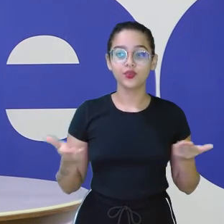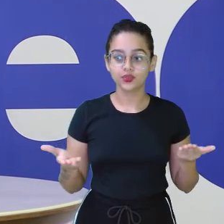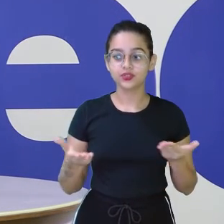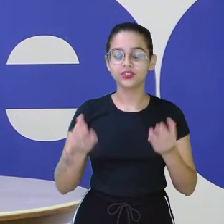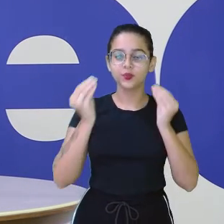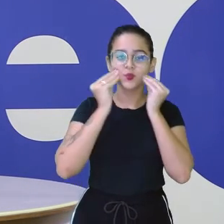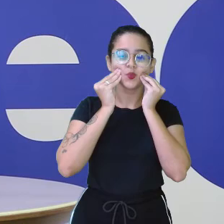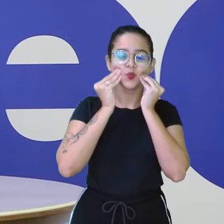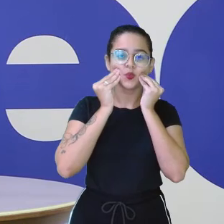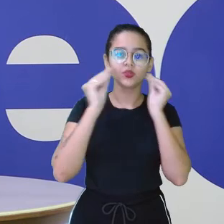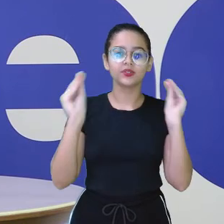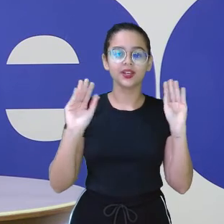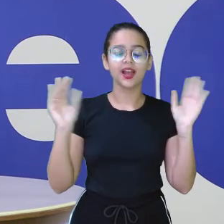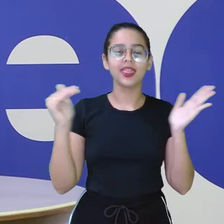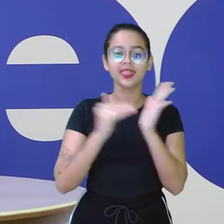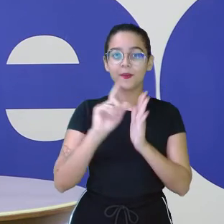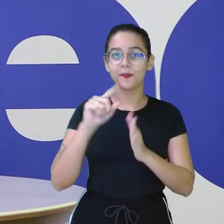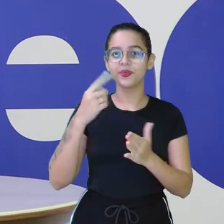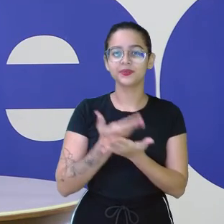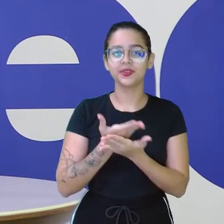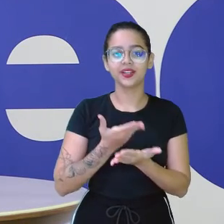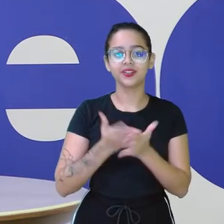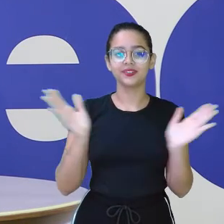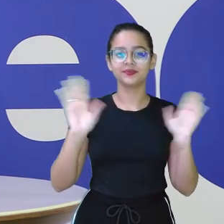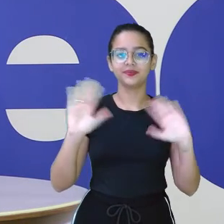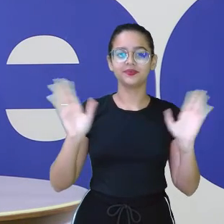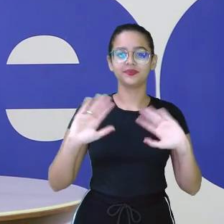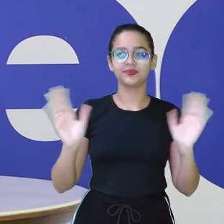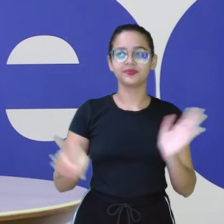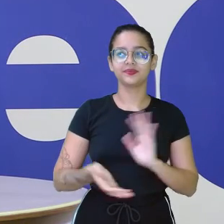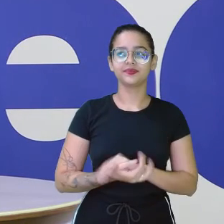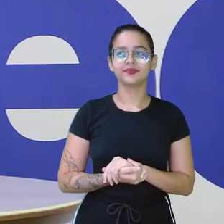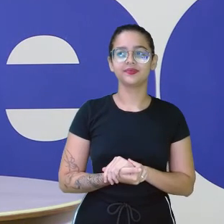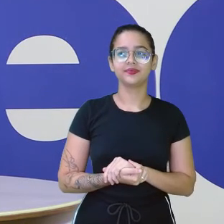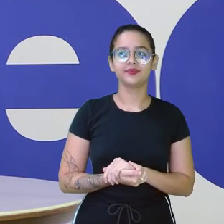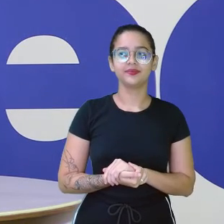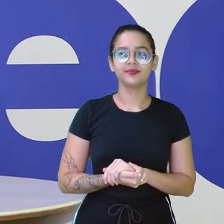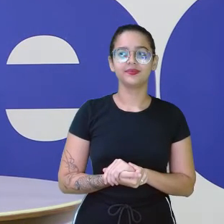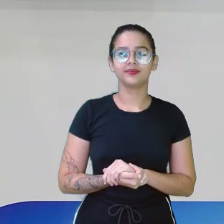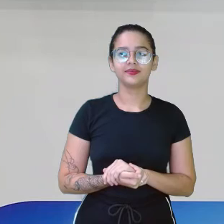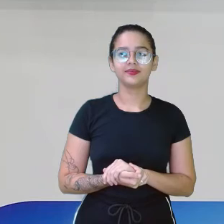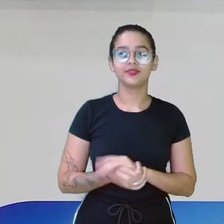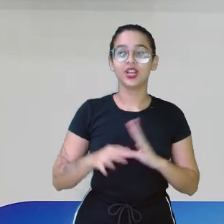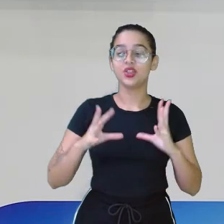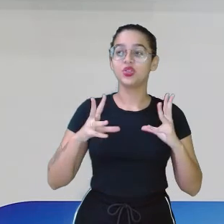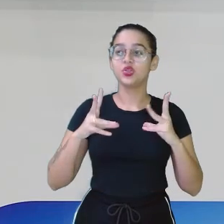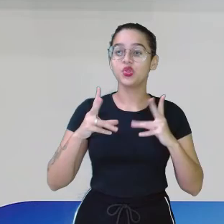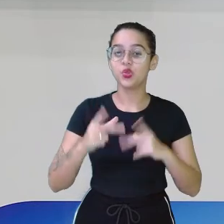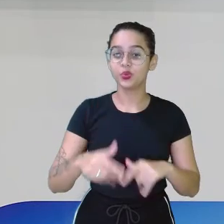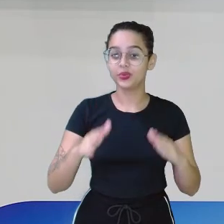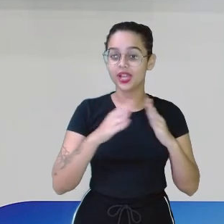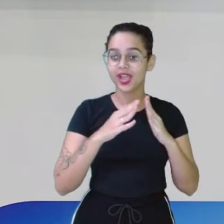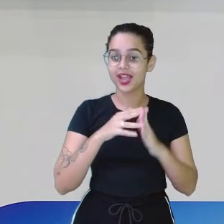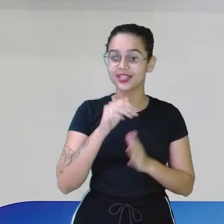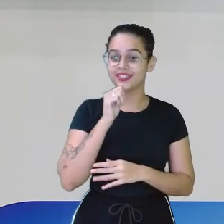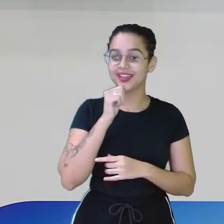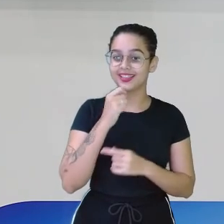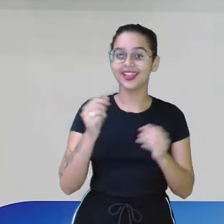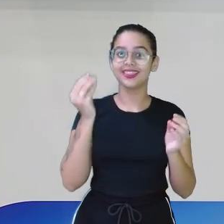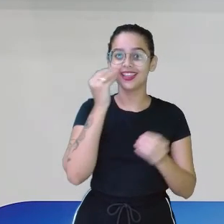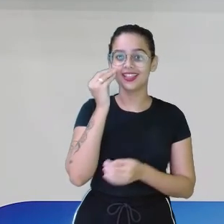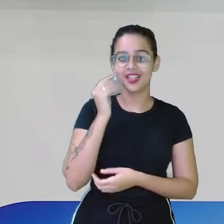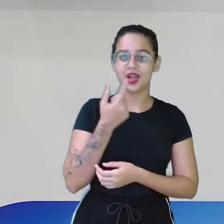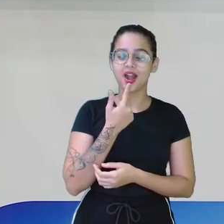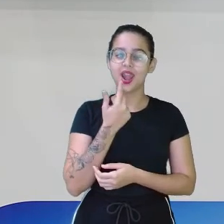gente. Um beijo bem grande e até a próxima aula. Tchau, tchau. Tá todo mundo em casa ainda enrolando a língua,